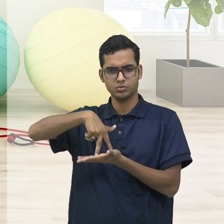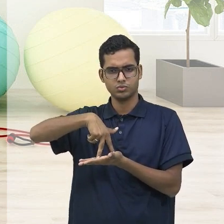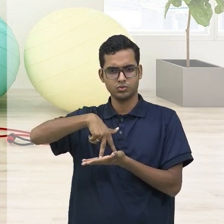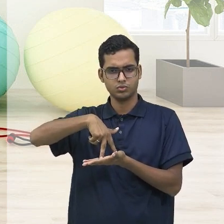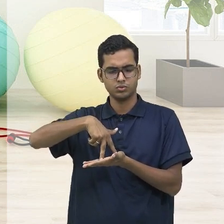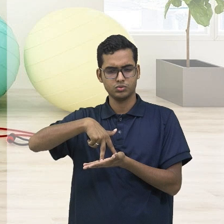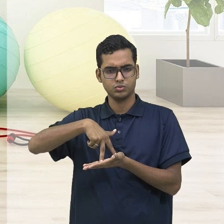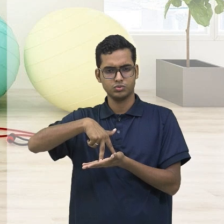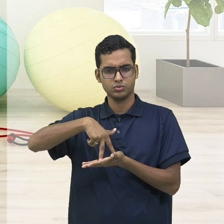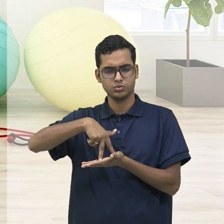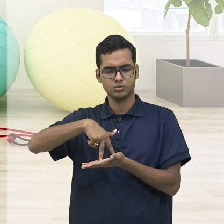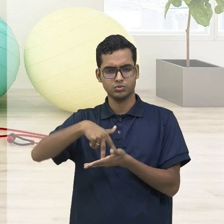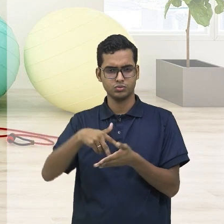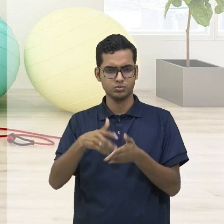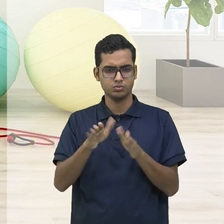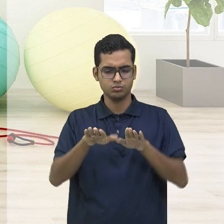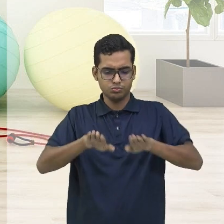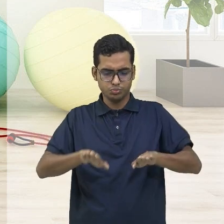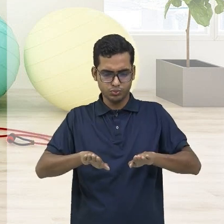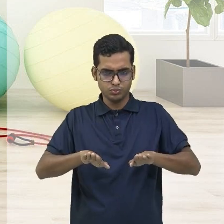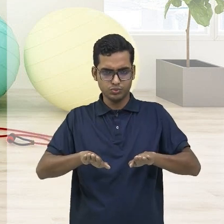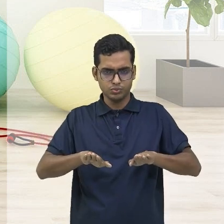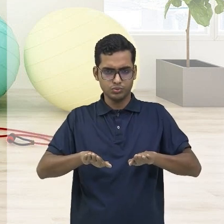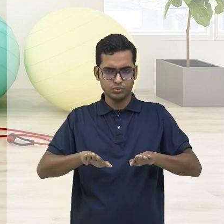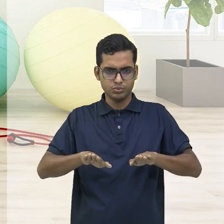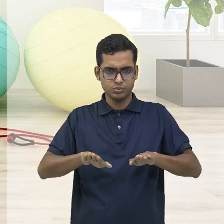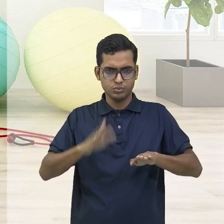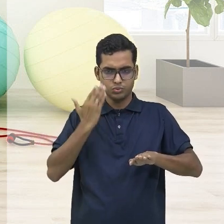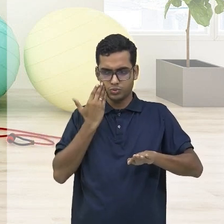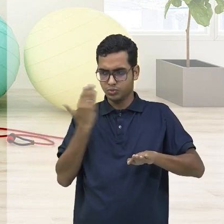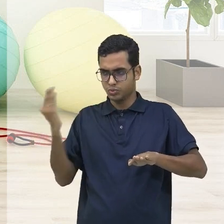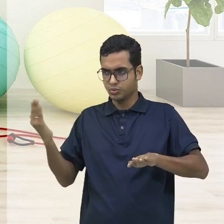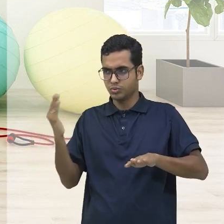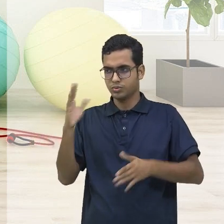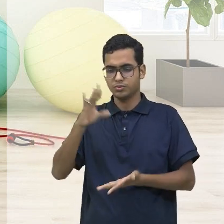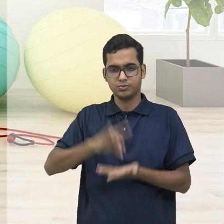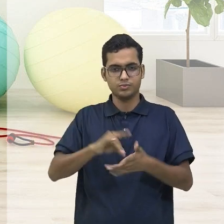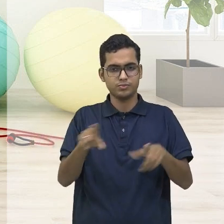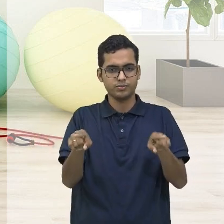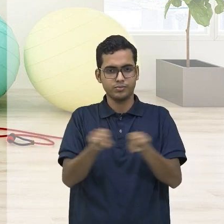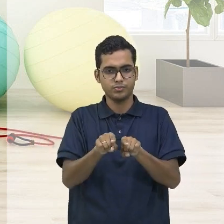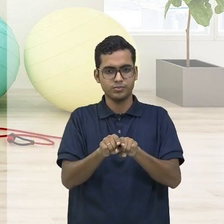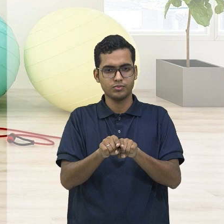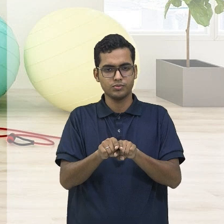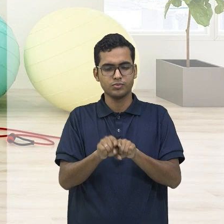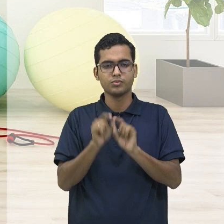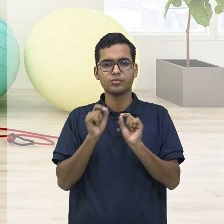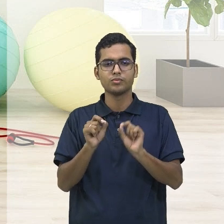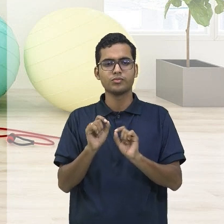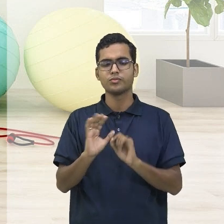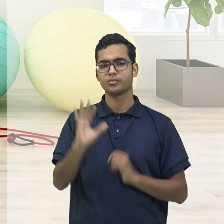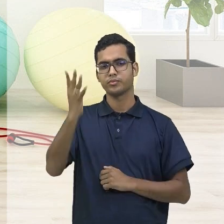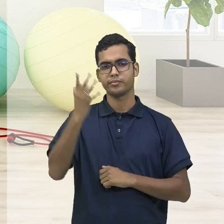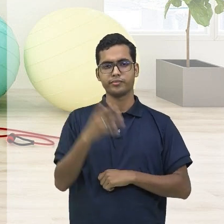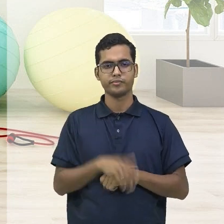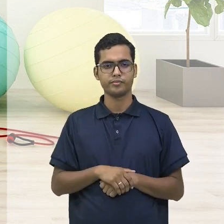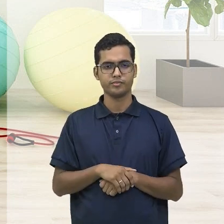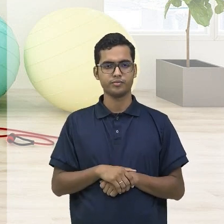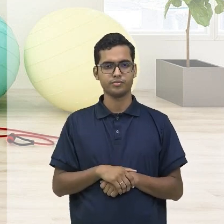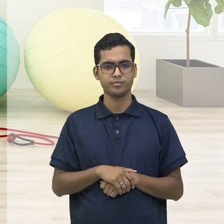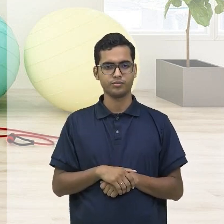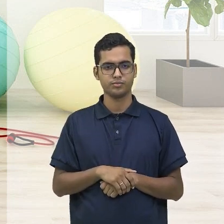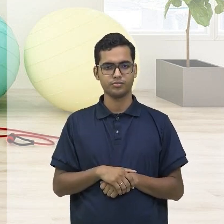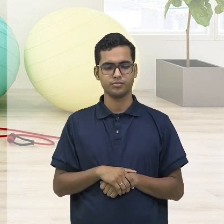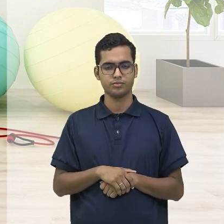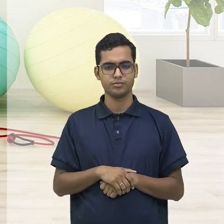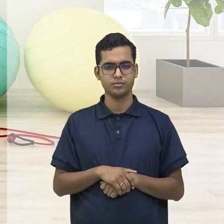muito fechada. Aqui, ó, abriu aqui na largura do nosso quadril. E o que acontece? Quando a gente faz o agachamento,